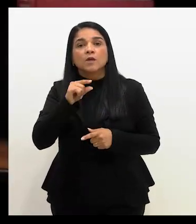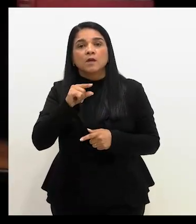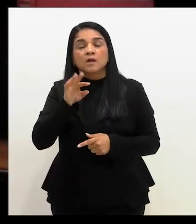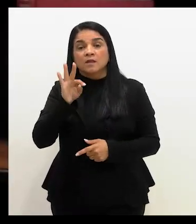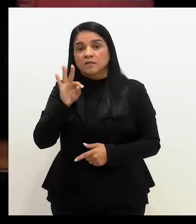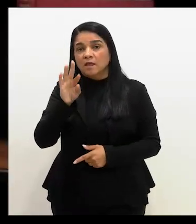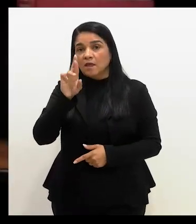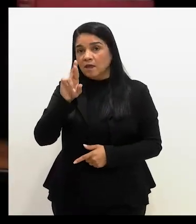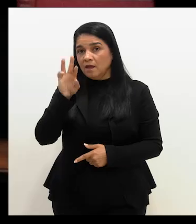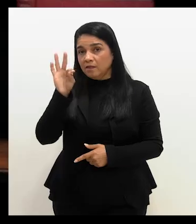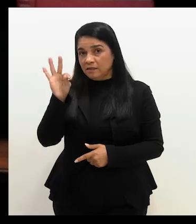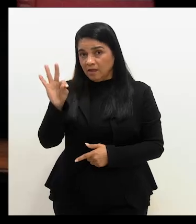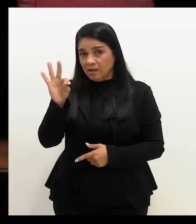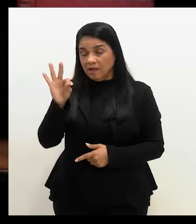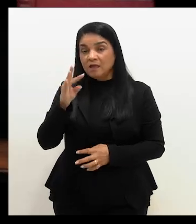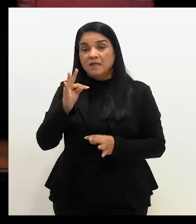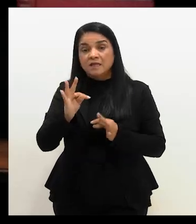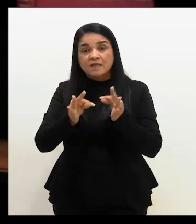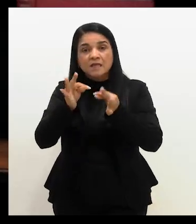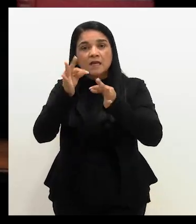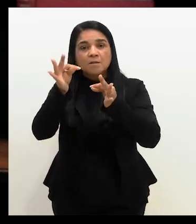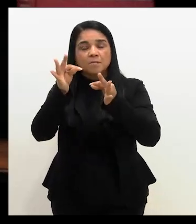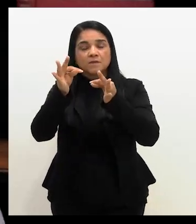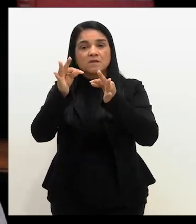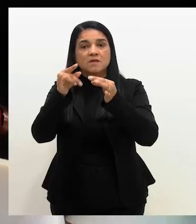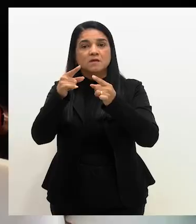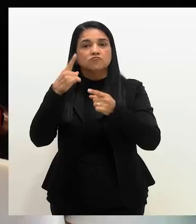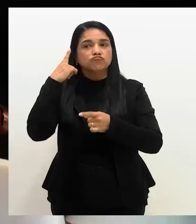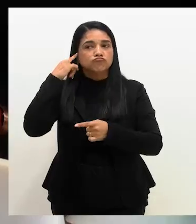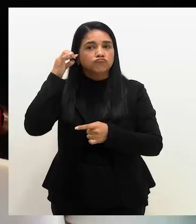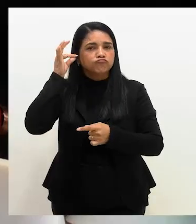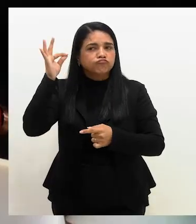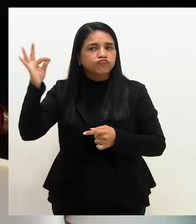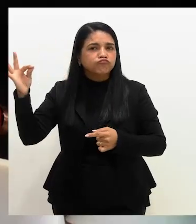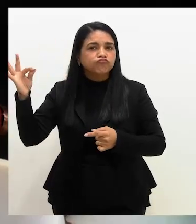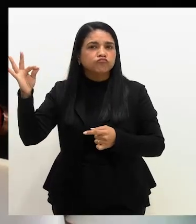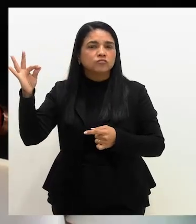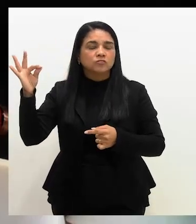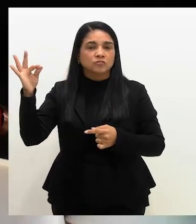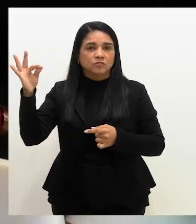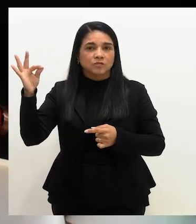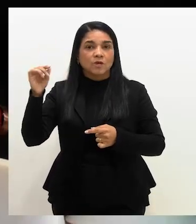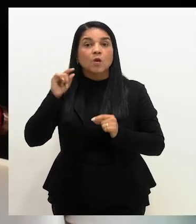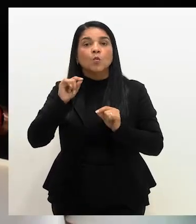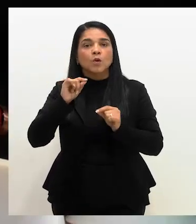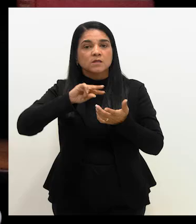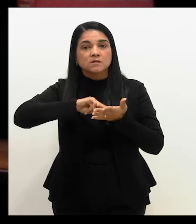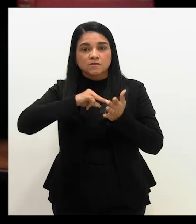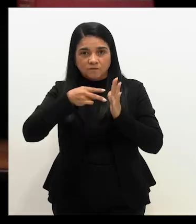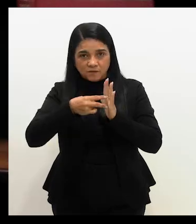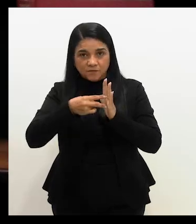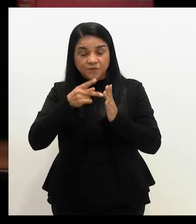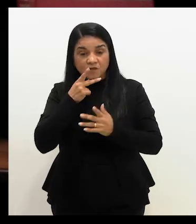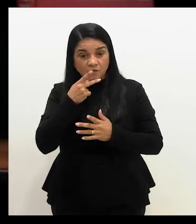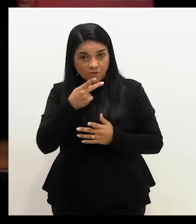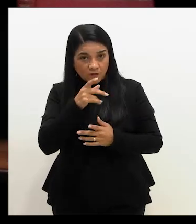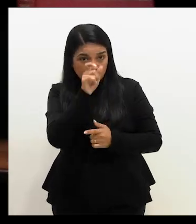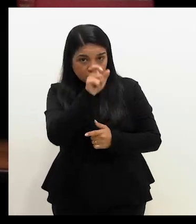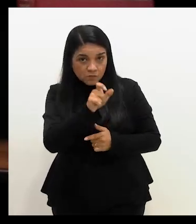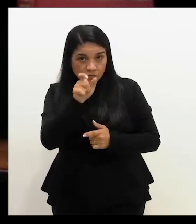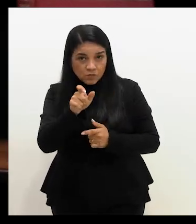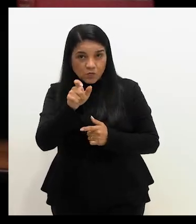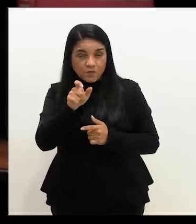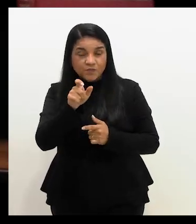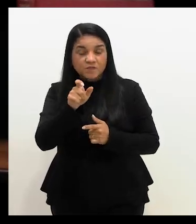gente tem uma coisa que a gente chama TRT, que é a terapia de retreinamento do zumbido, do tinnitus, que nada mais é do que a gente